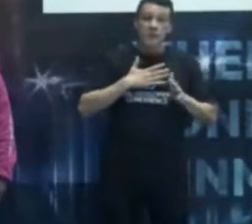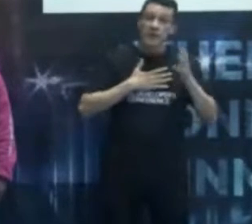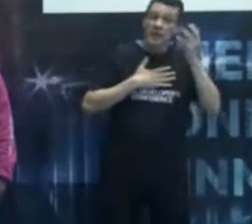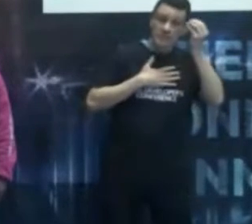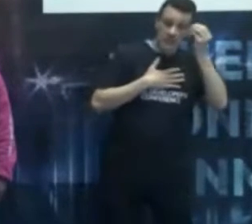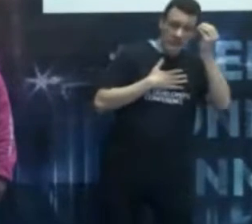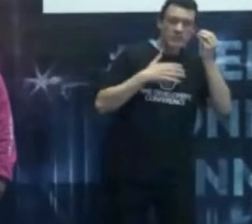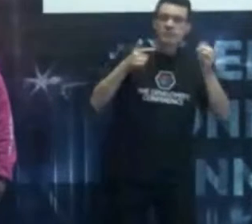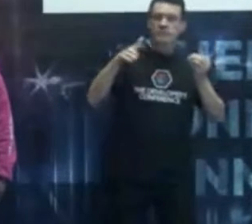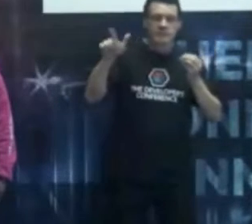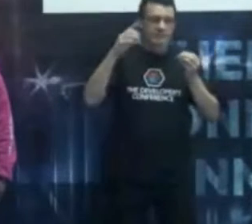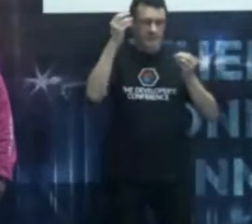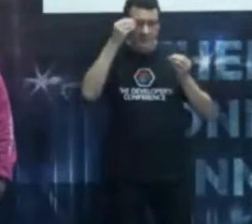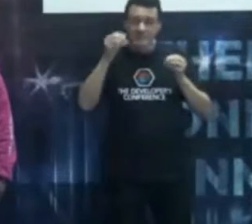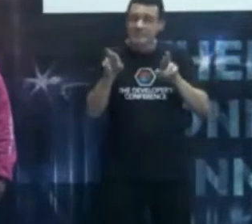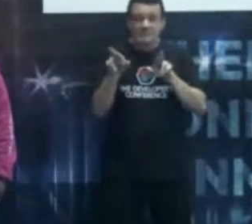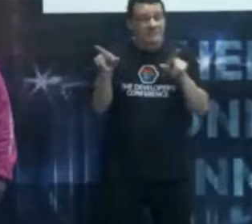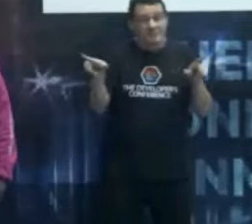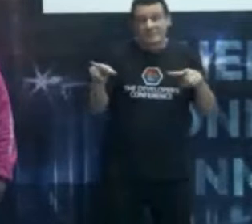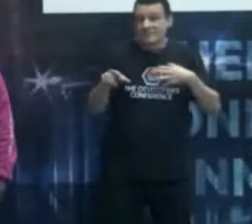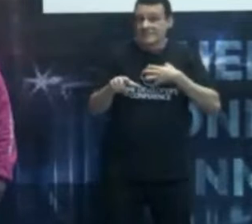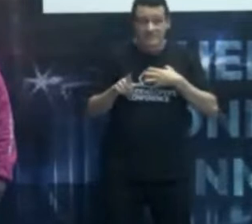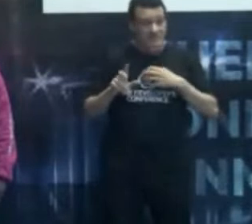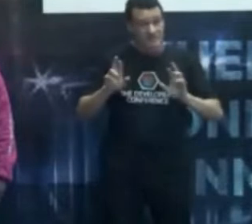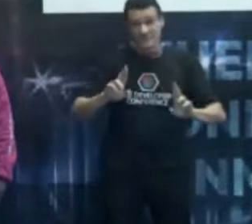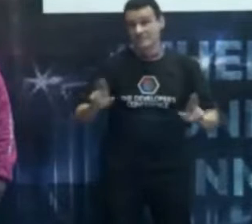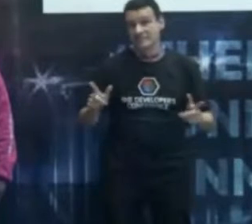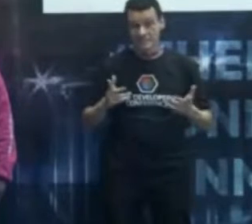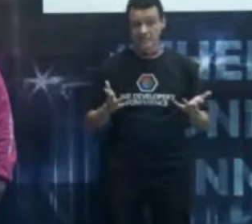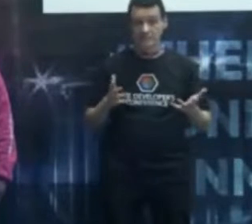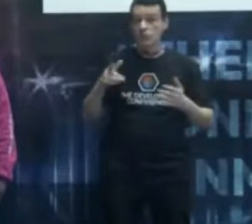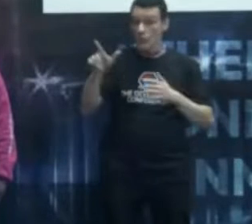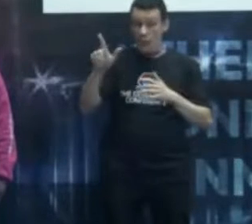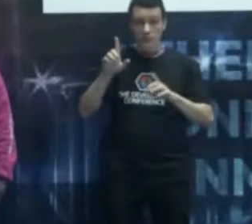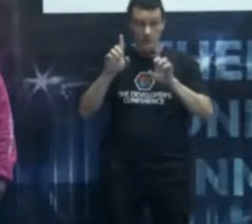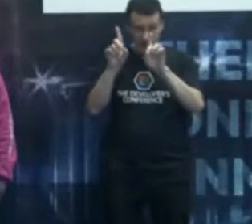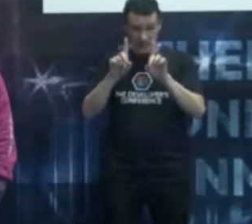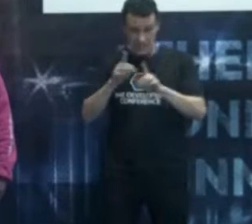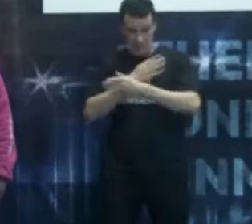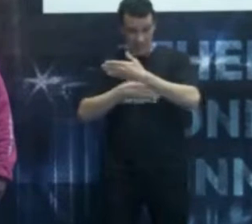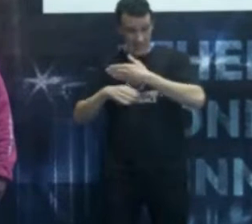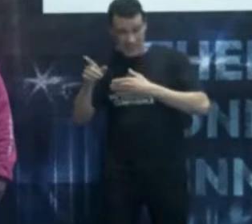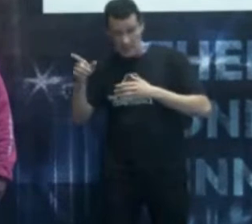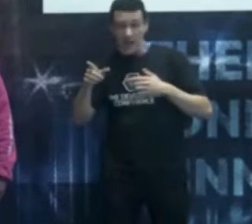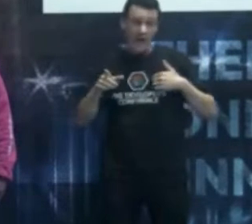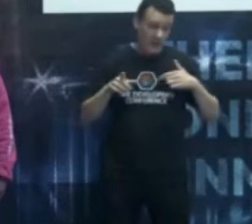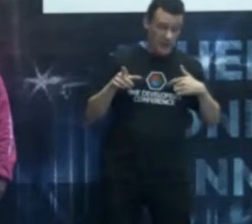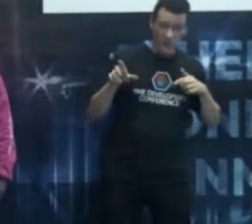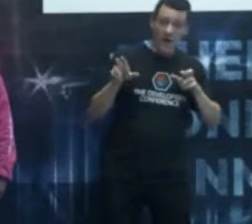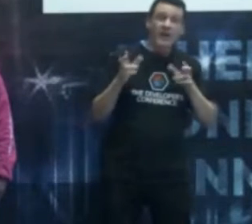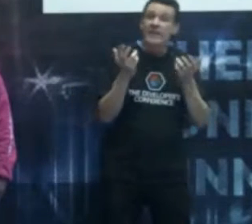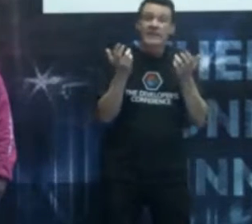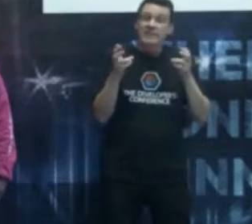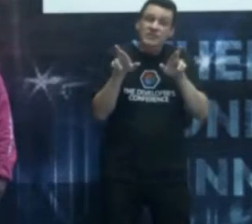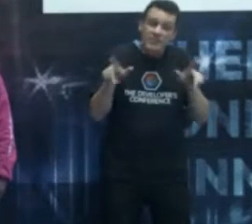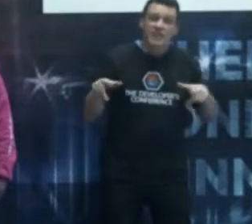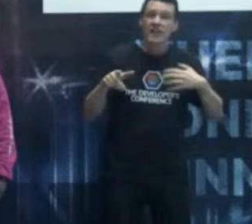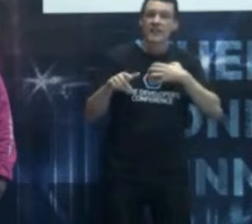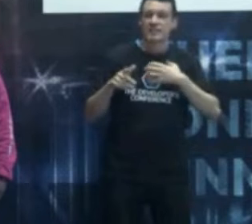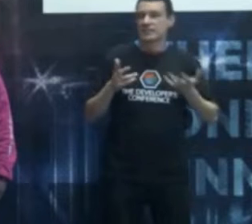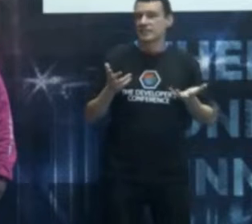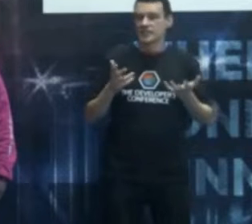outras pessoas com deficiência física também. Então, a minha experiência, ela dita sobre mim. E aí o tokenismo traz